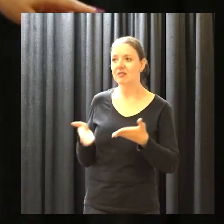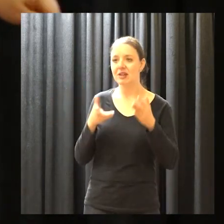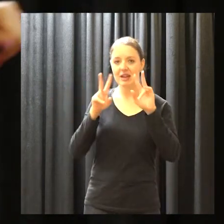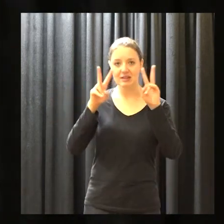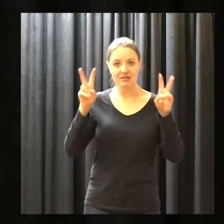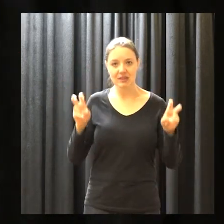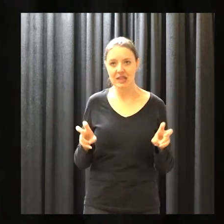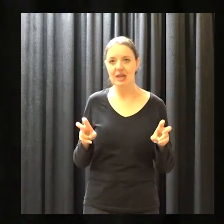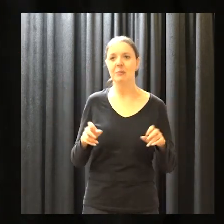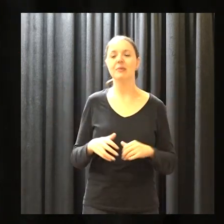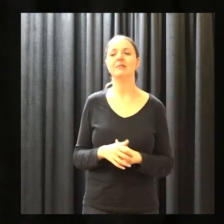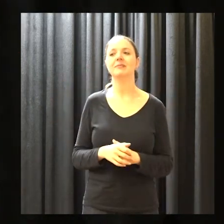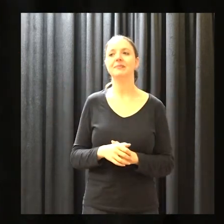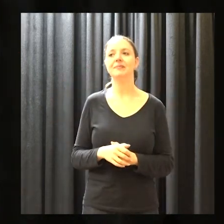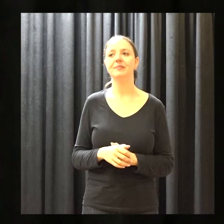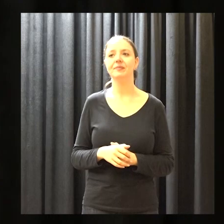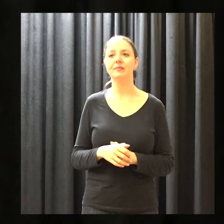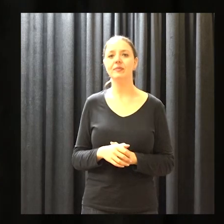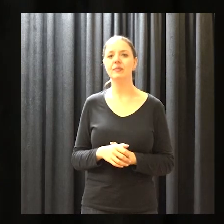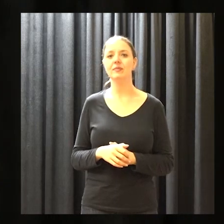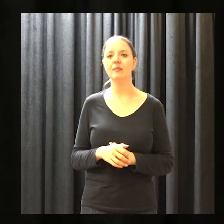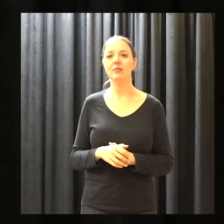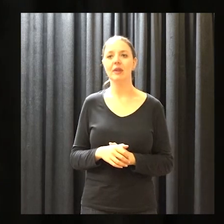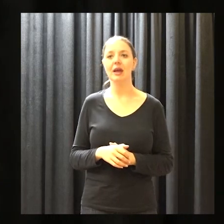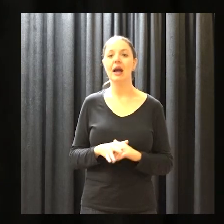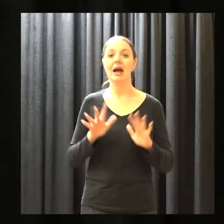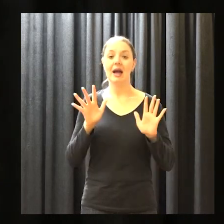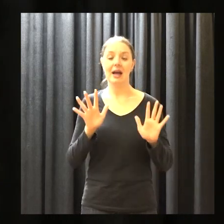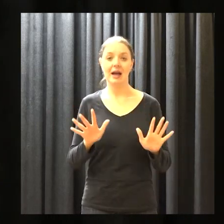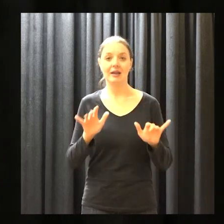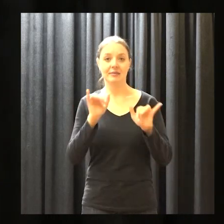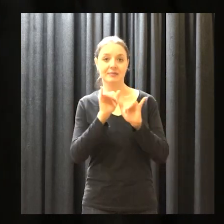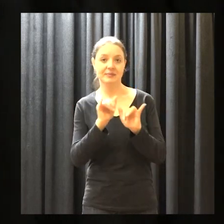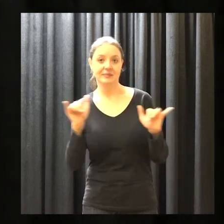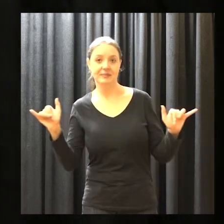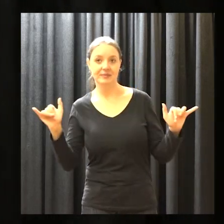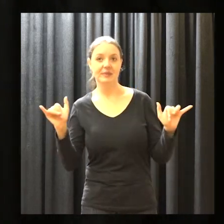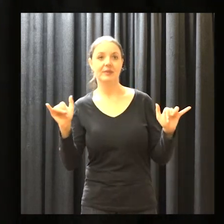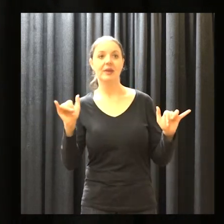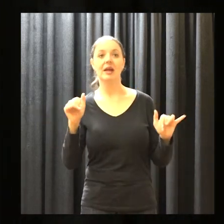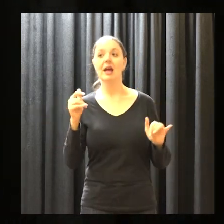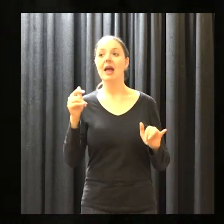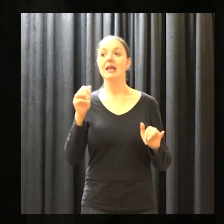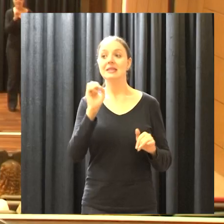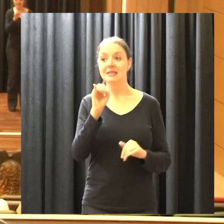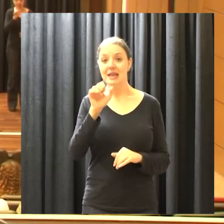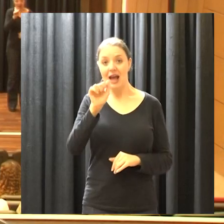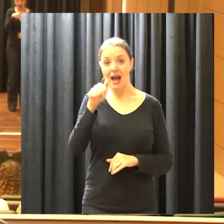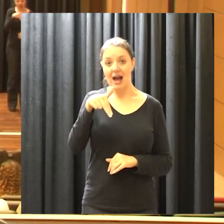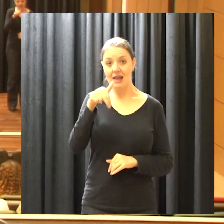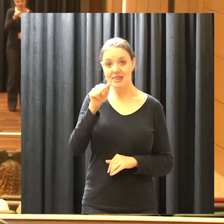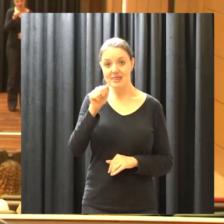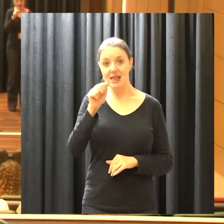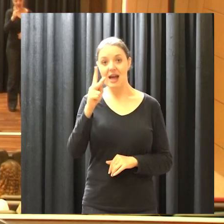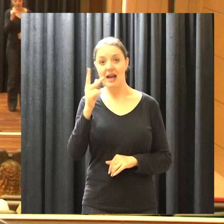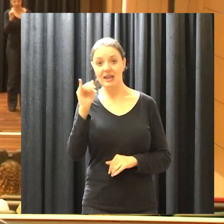mesa. E aí a gente... eu volto aqui e apresento a Anaí assim que ela entrar aqui com a gente, tá